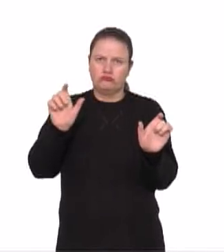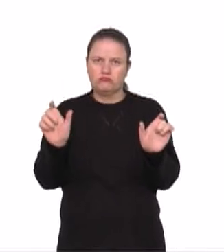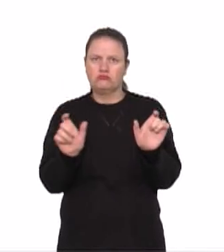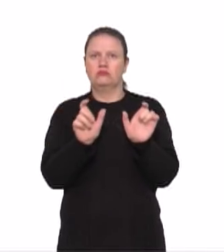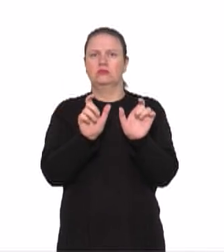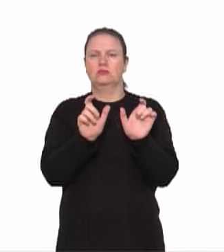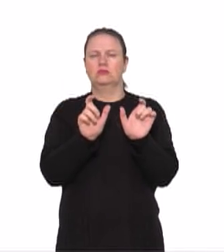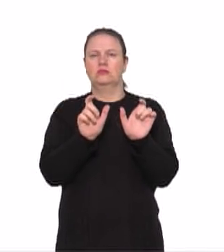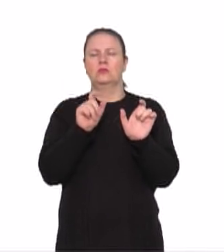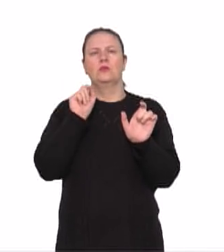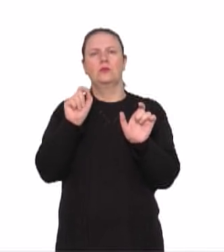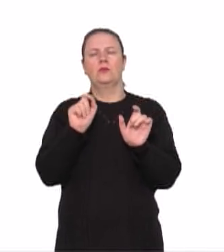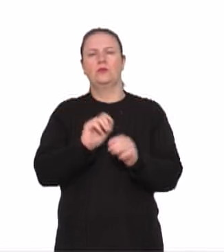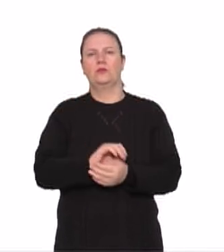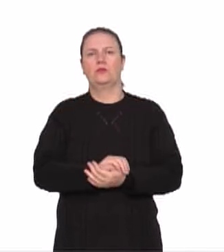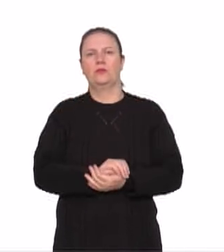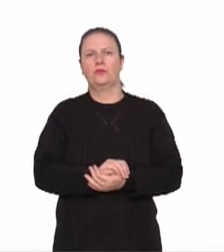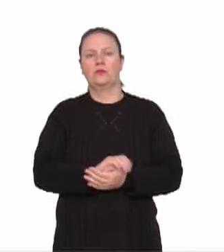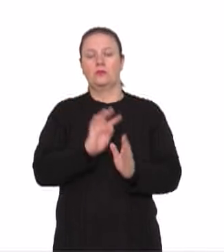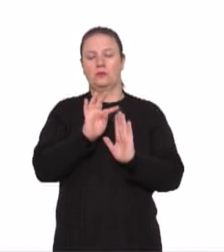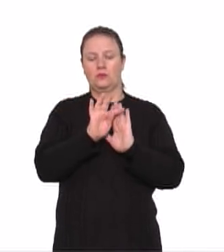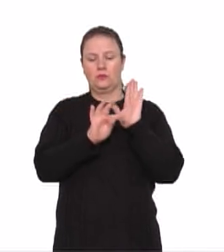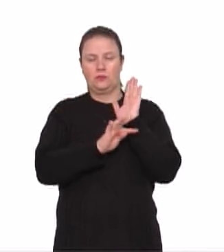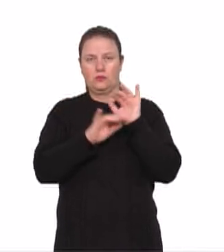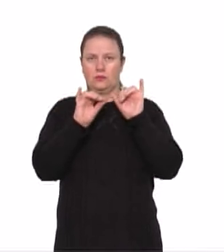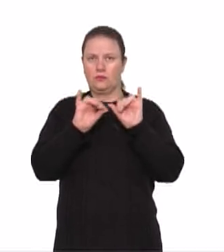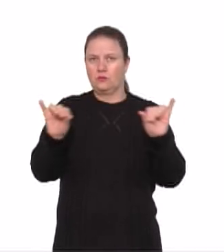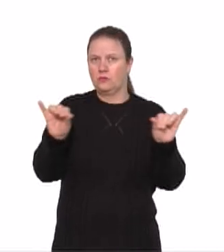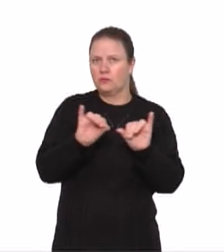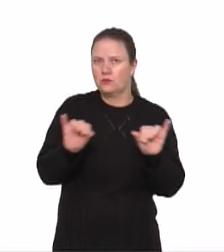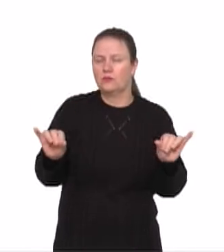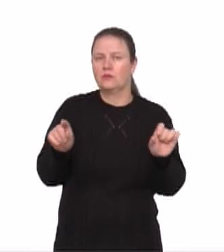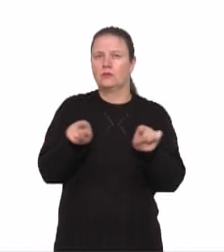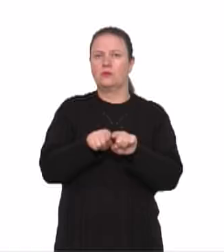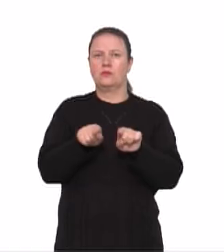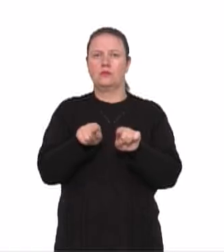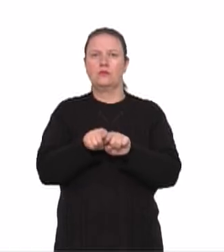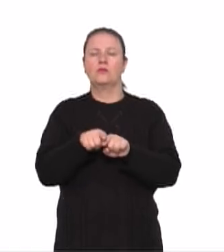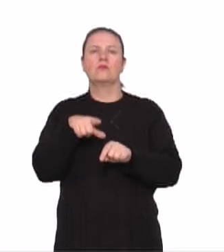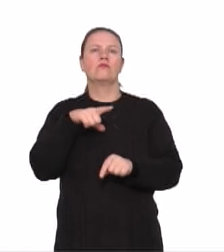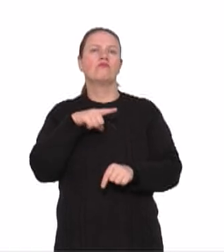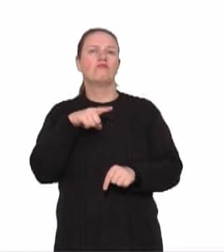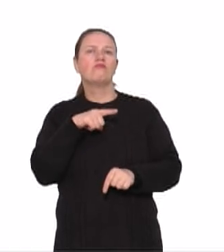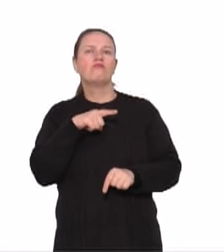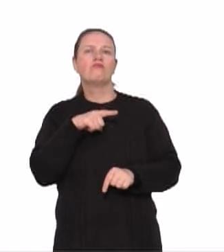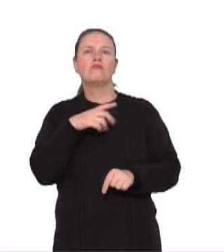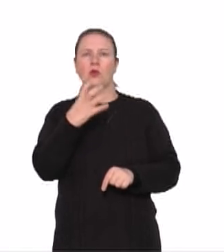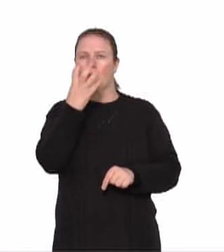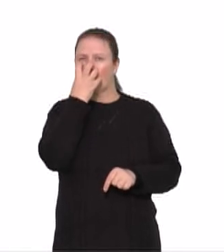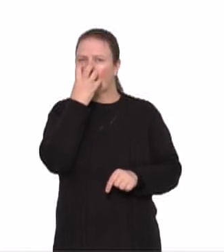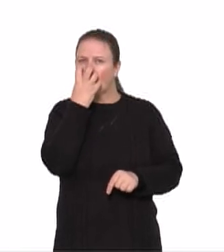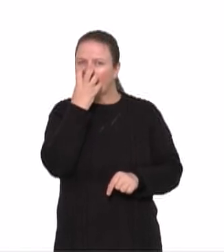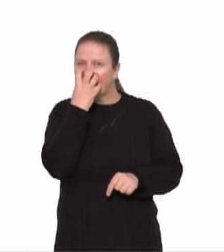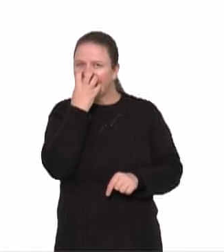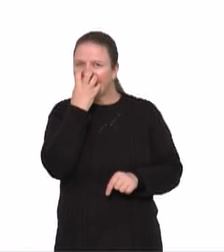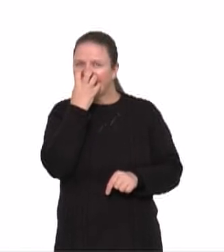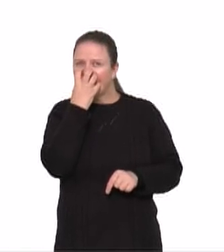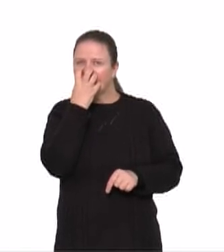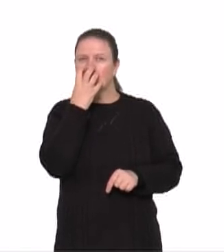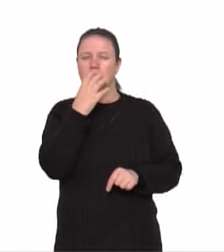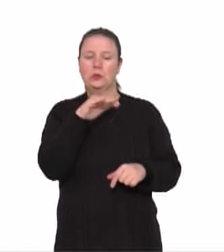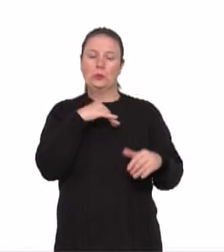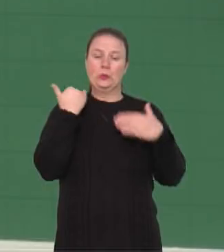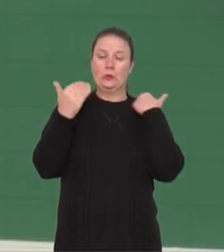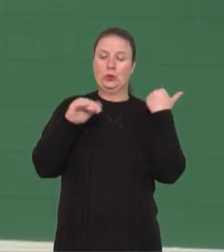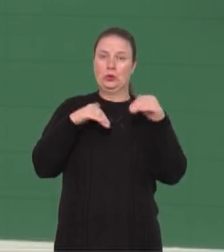Então, no texto notícia que trabalhamos, a gente tinha lá a situação dos cães que estavam sendo mortos, os cães